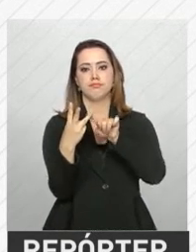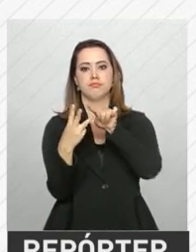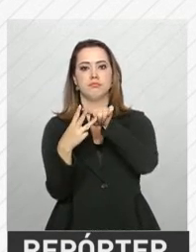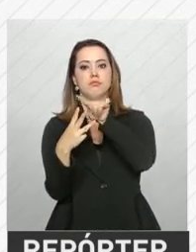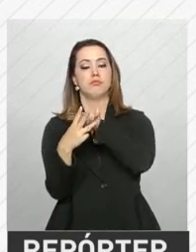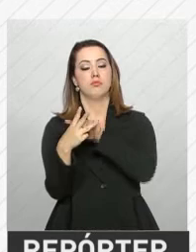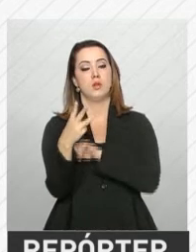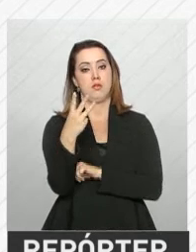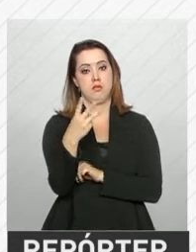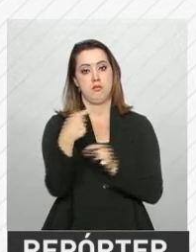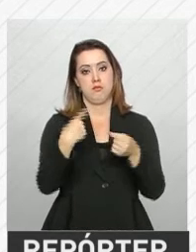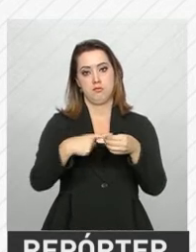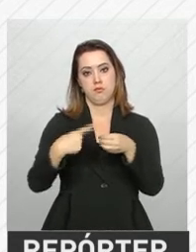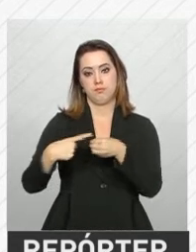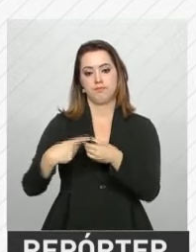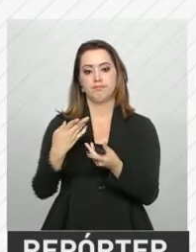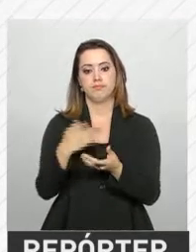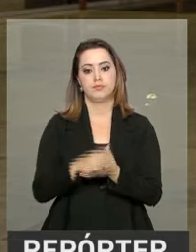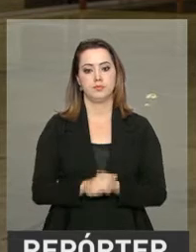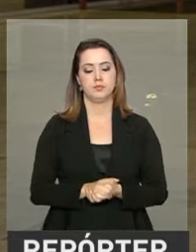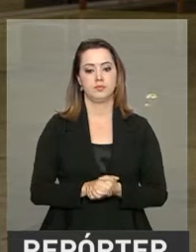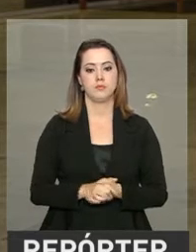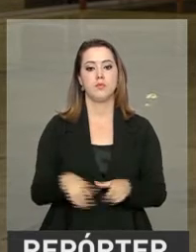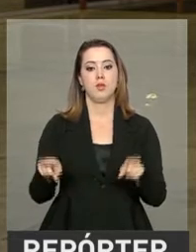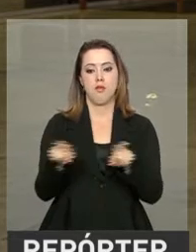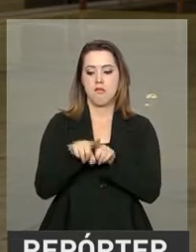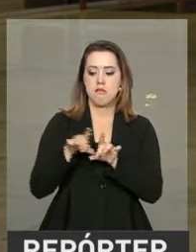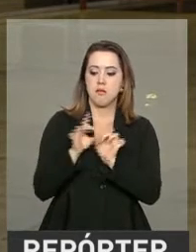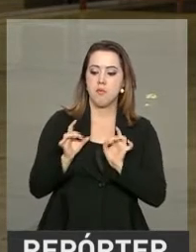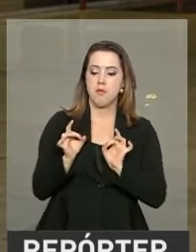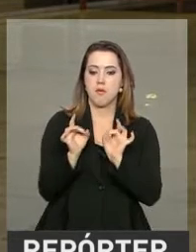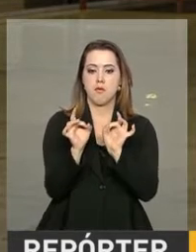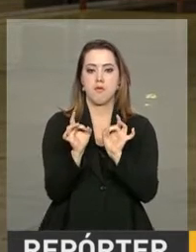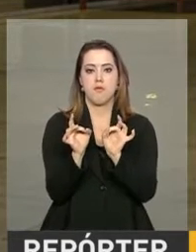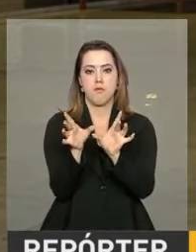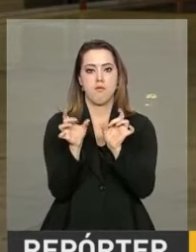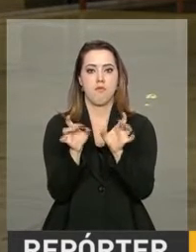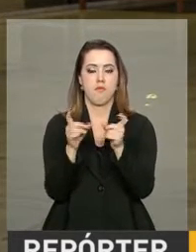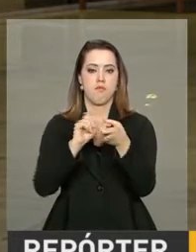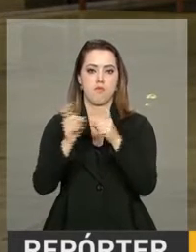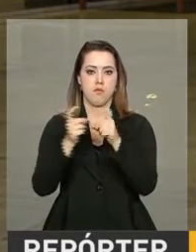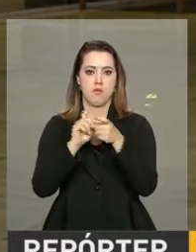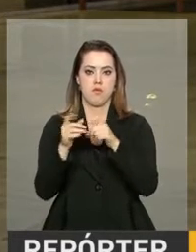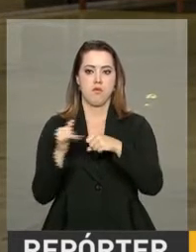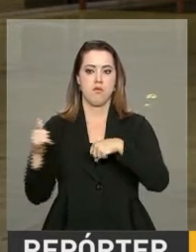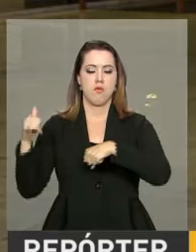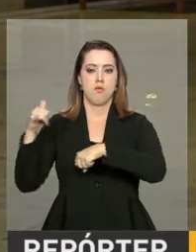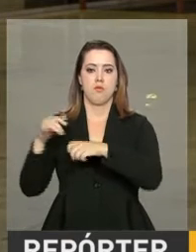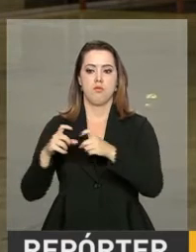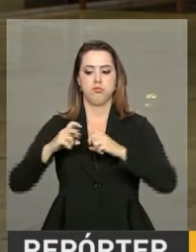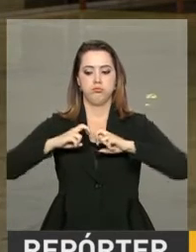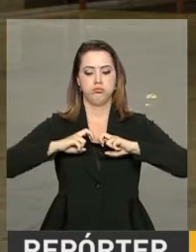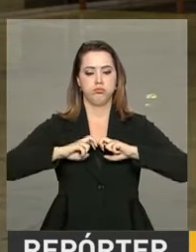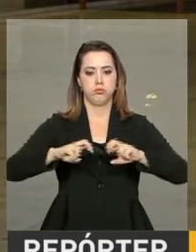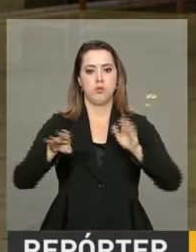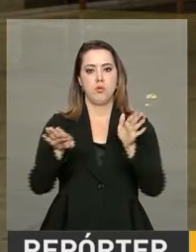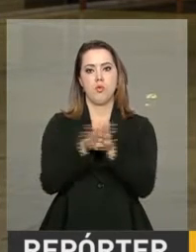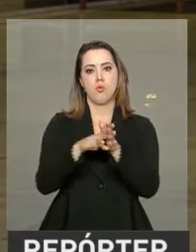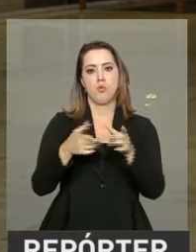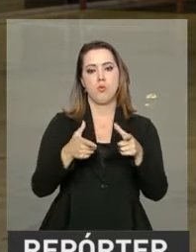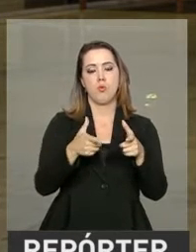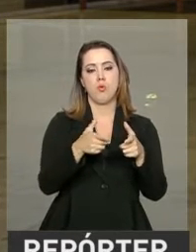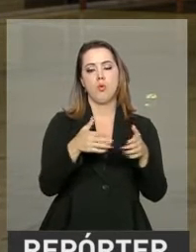a Porto Alegre, no Rio Grande do Sul. Também estão na lista de concessões o terminal de trigo do Rio de Janeiro e os terminais